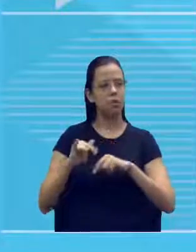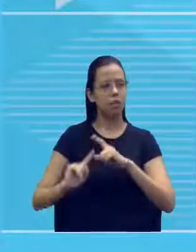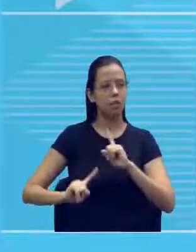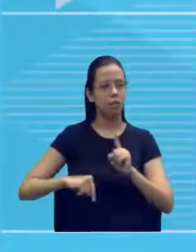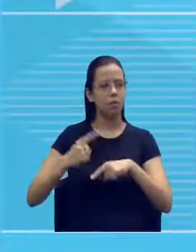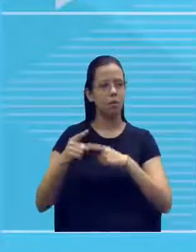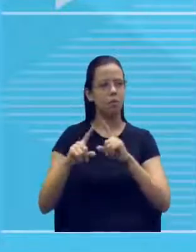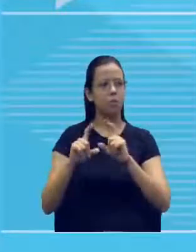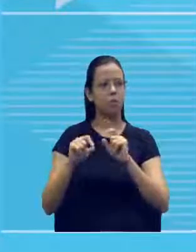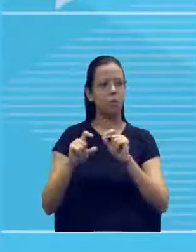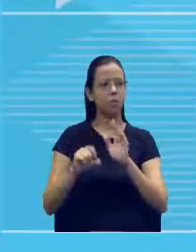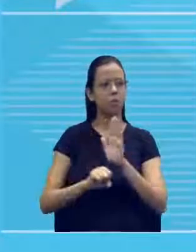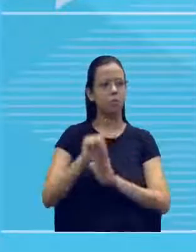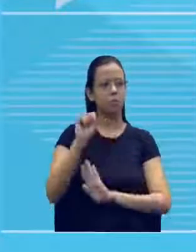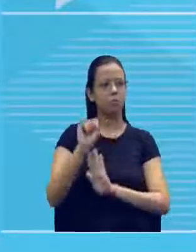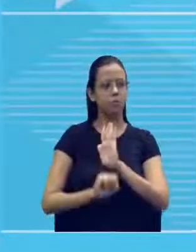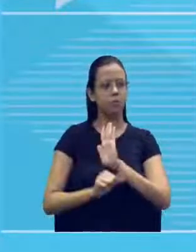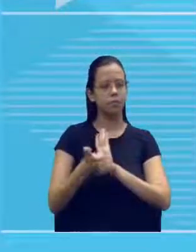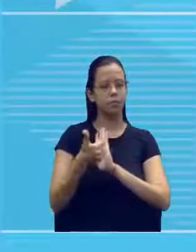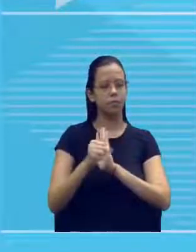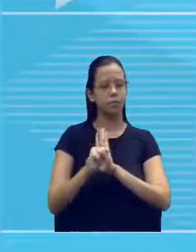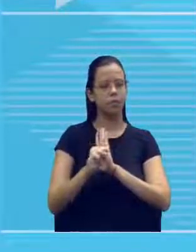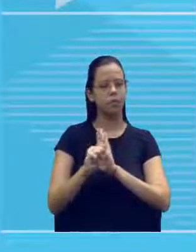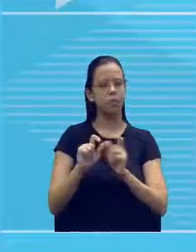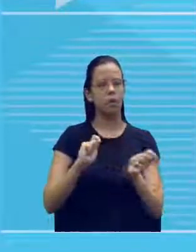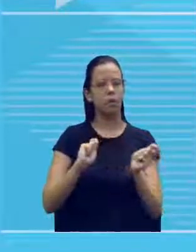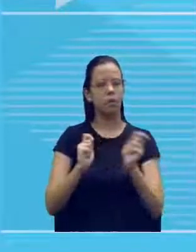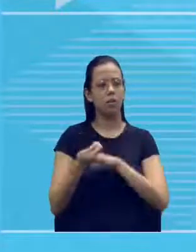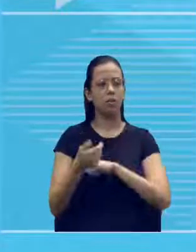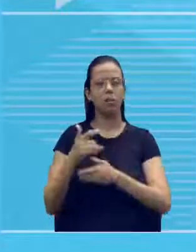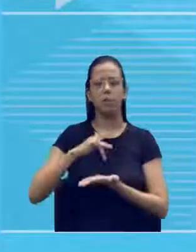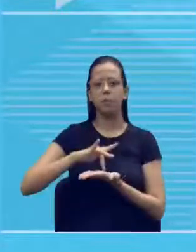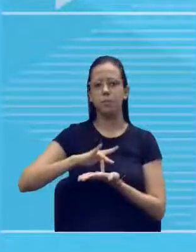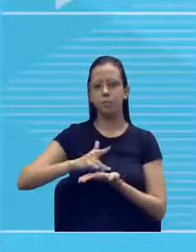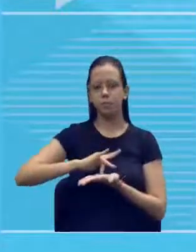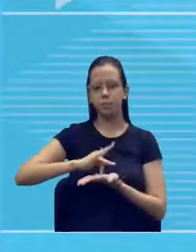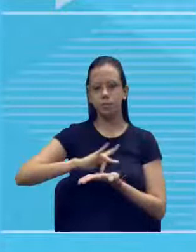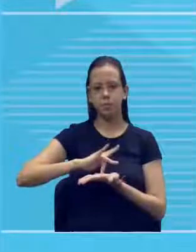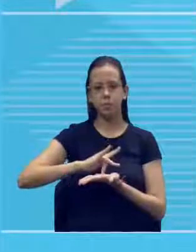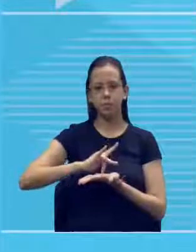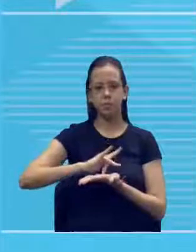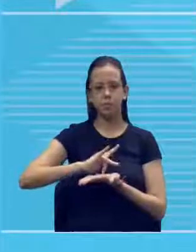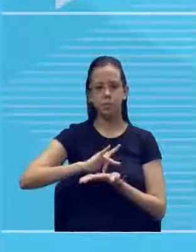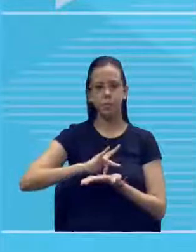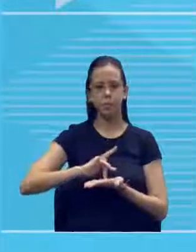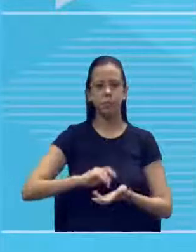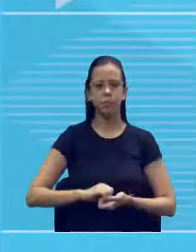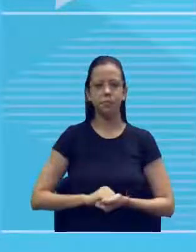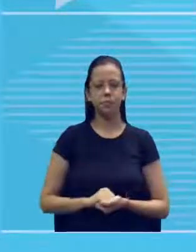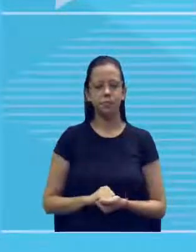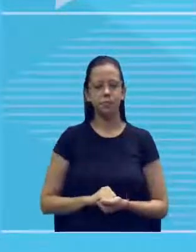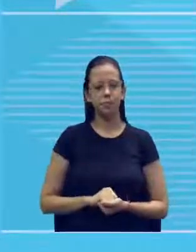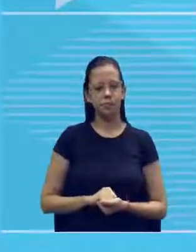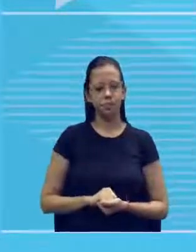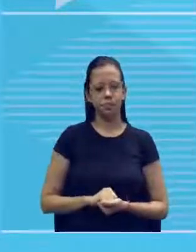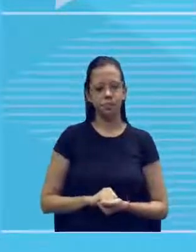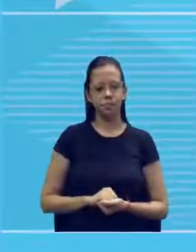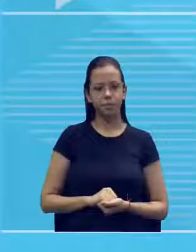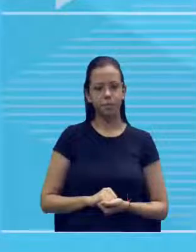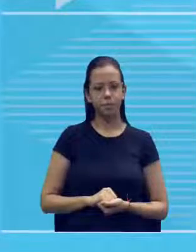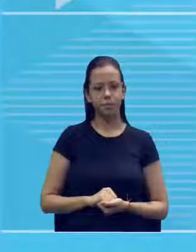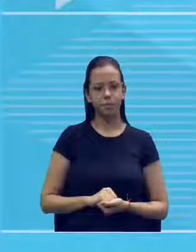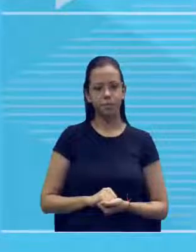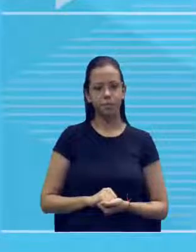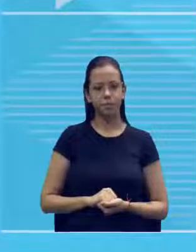ser mais tarde, no século XIX, inserida em alguns balés, certo? E aí, gente,